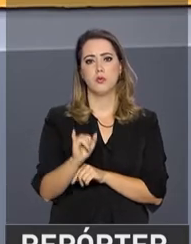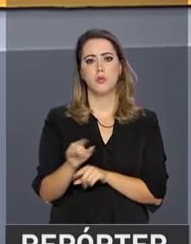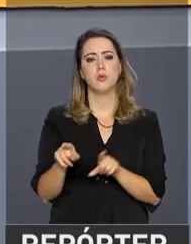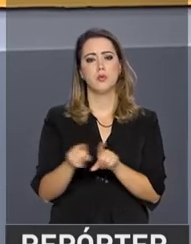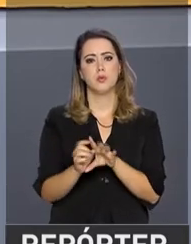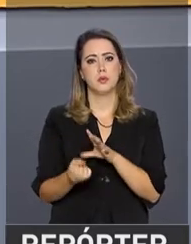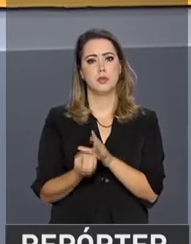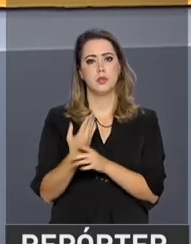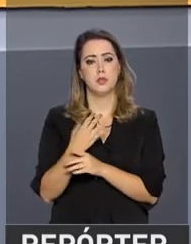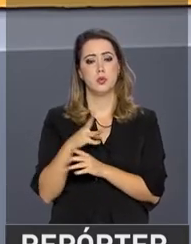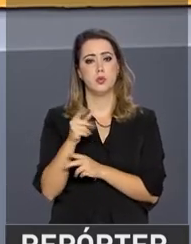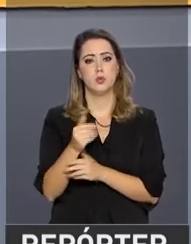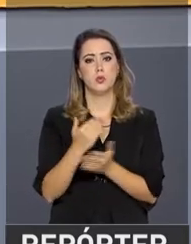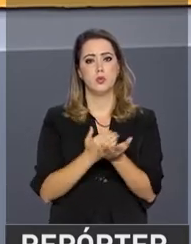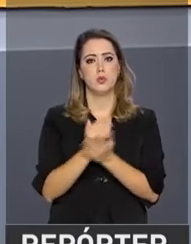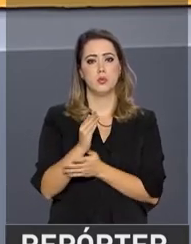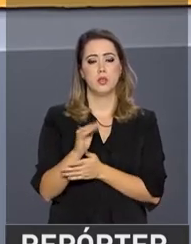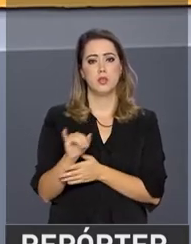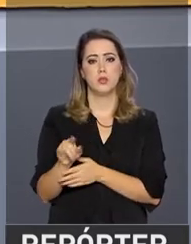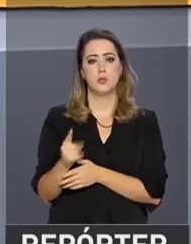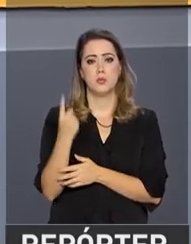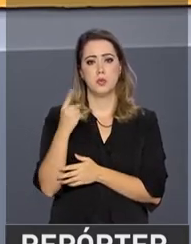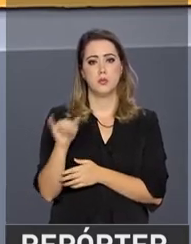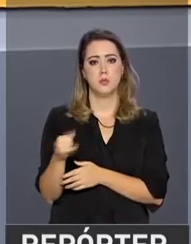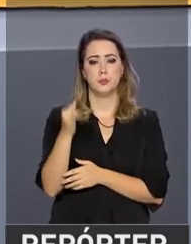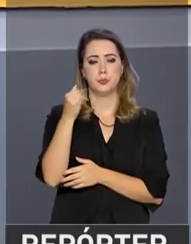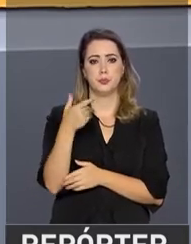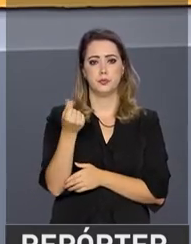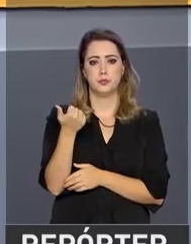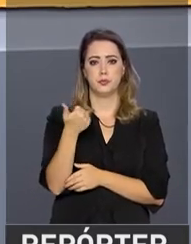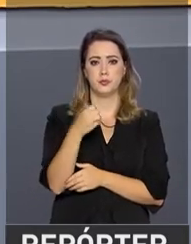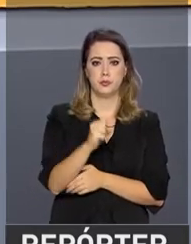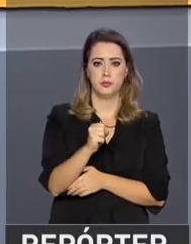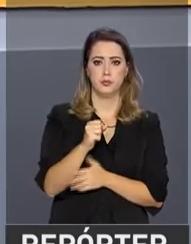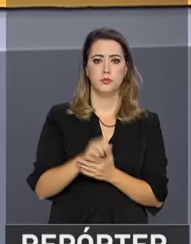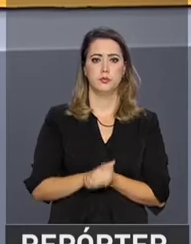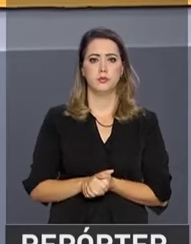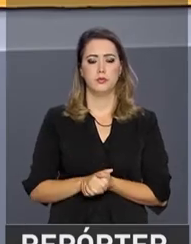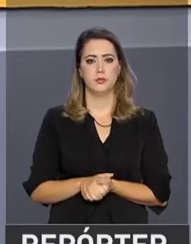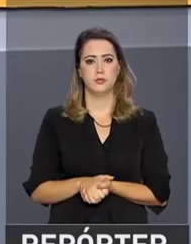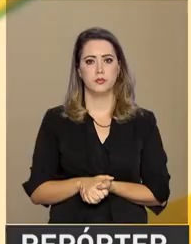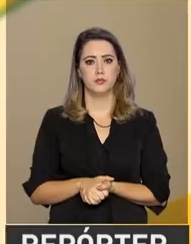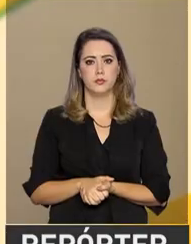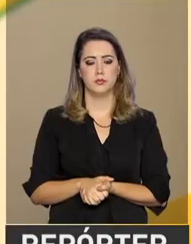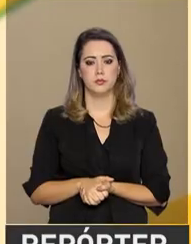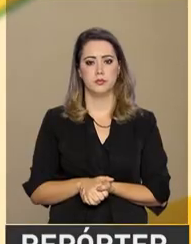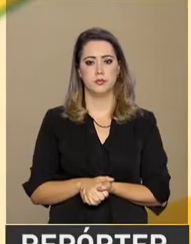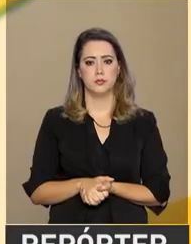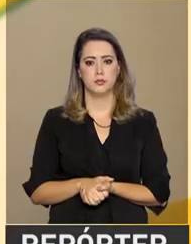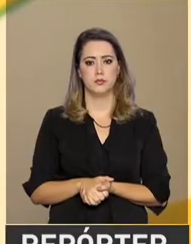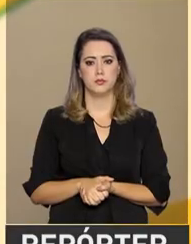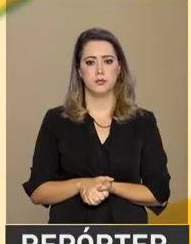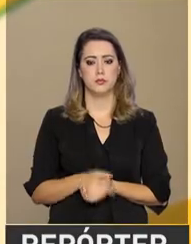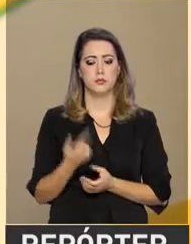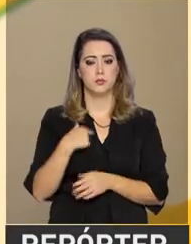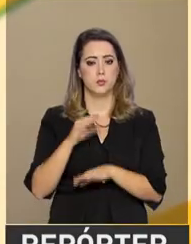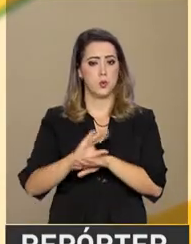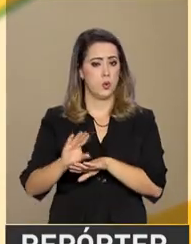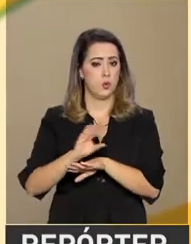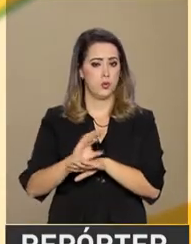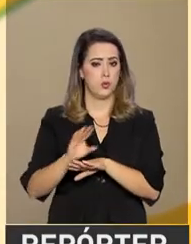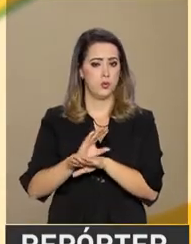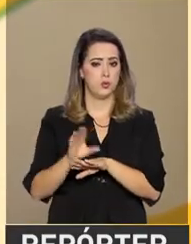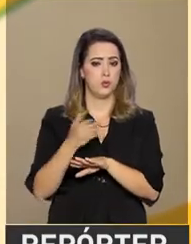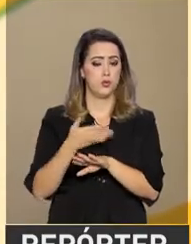instituídos tudo isso começa a valer a partir de 1º de janeiro de 2018 fiz um curso de capacitação